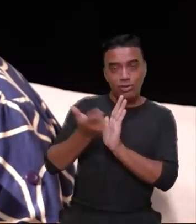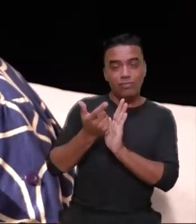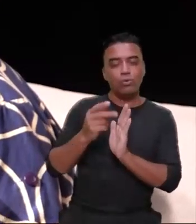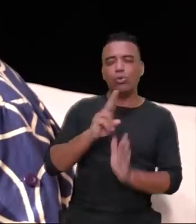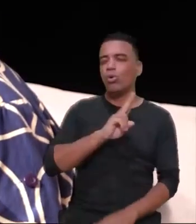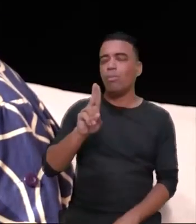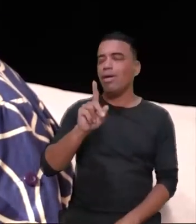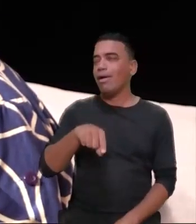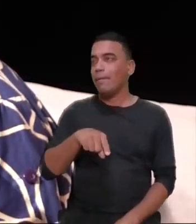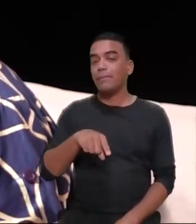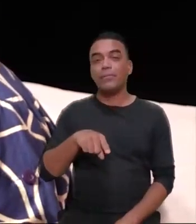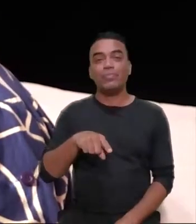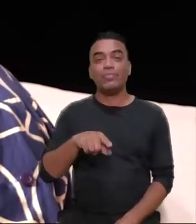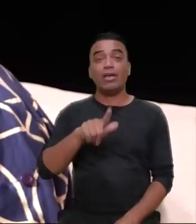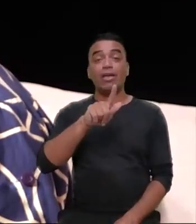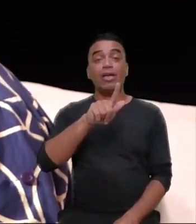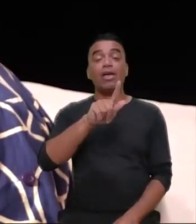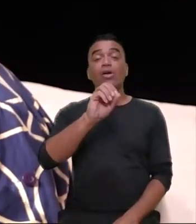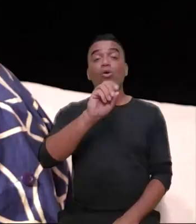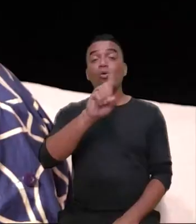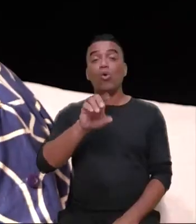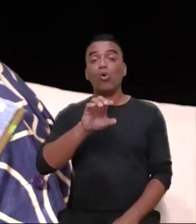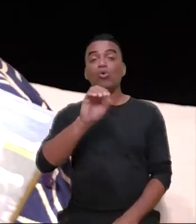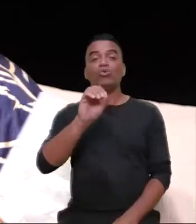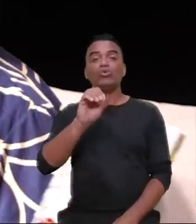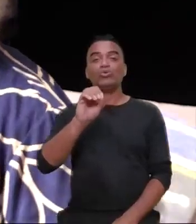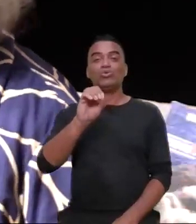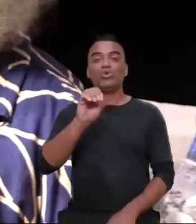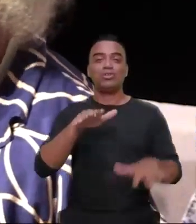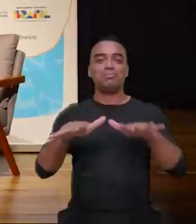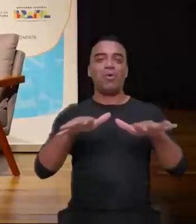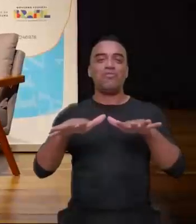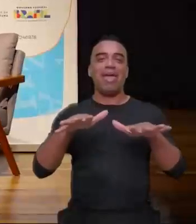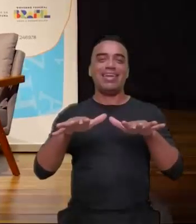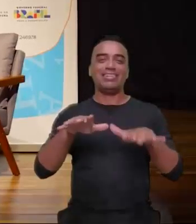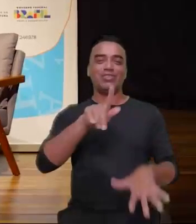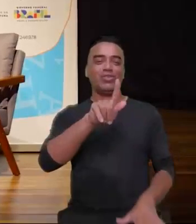se chamará O Gozo e Seus Movimentos.